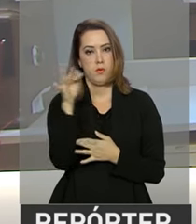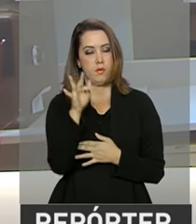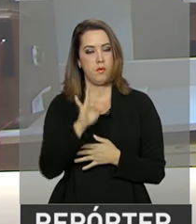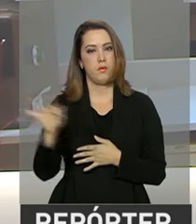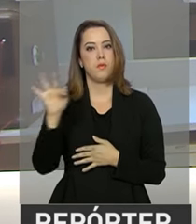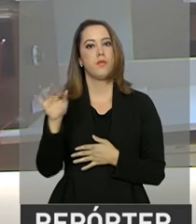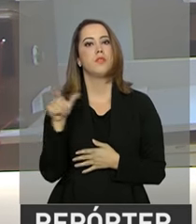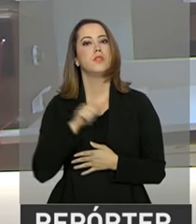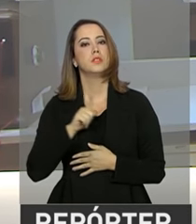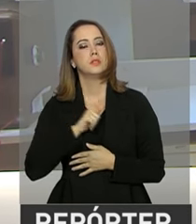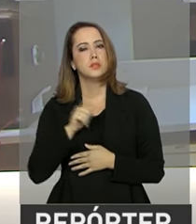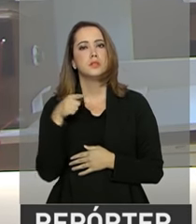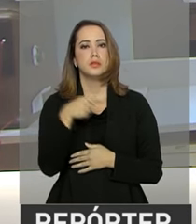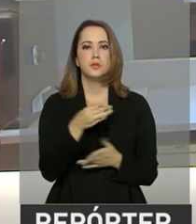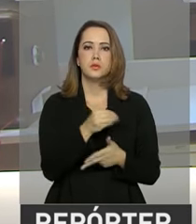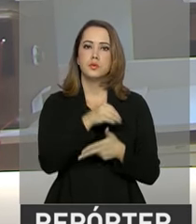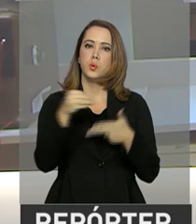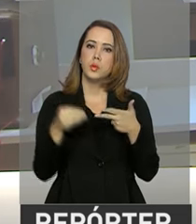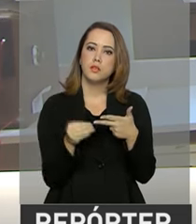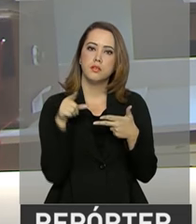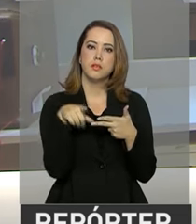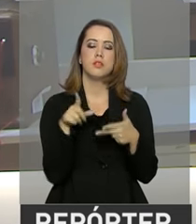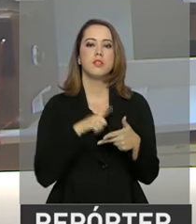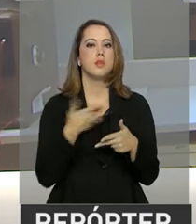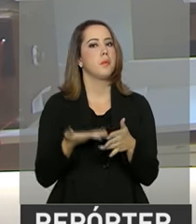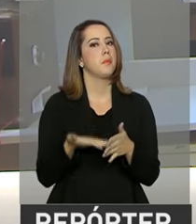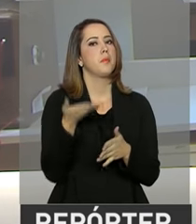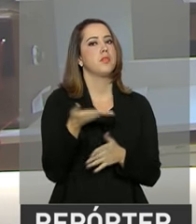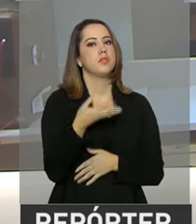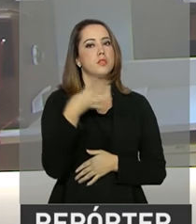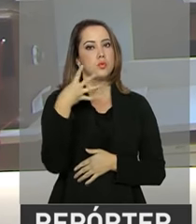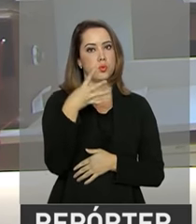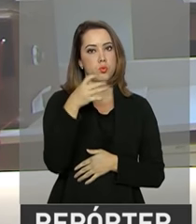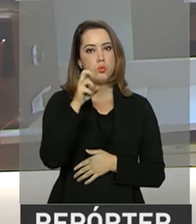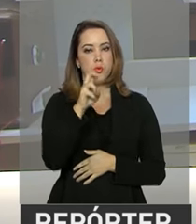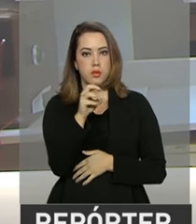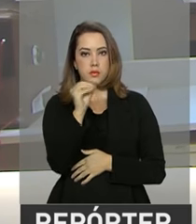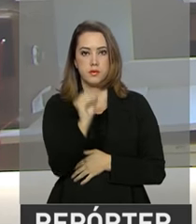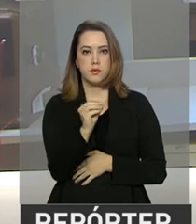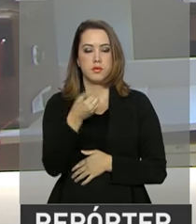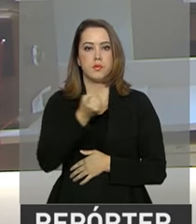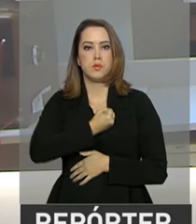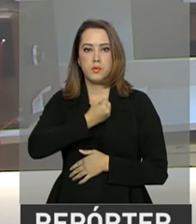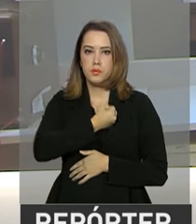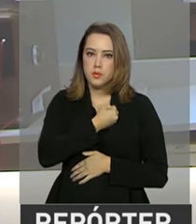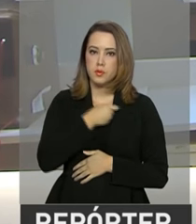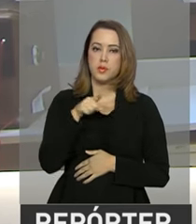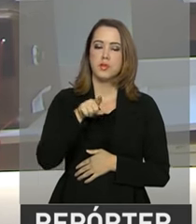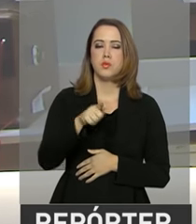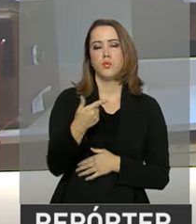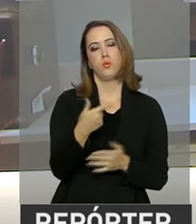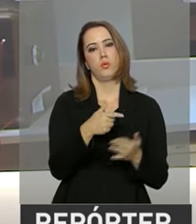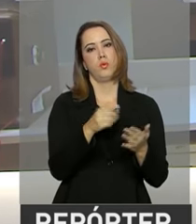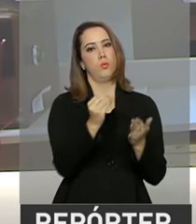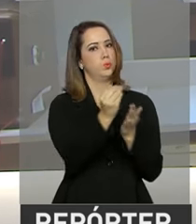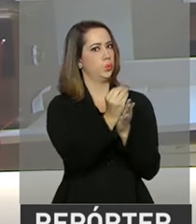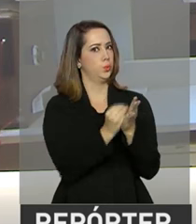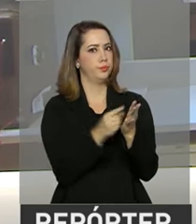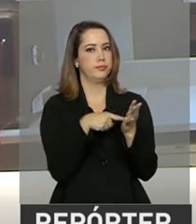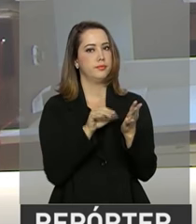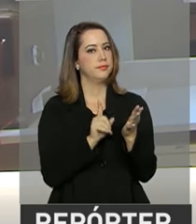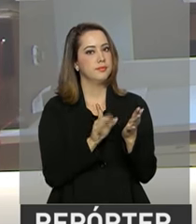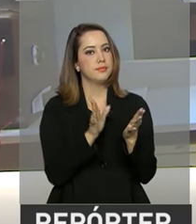da seleção. Estudantes que fizeram o Enem tiraram pelo menos 450 pontos na média das provas e não zeraram a